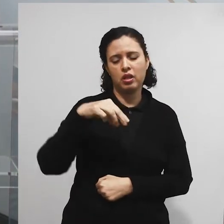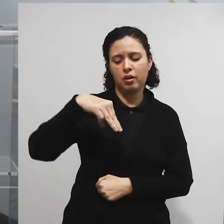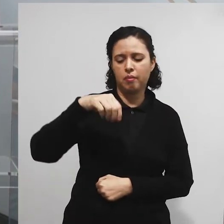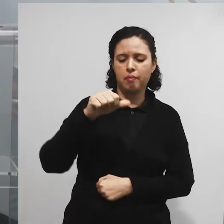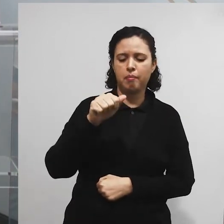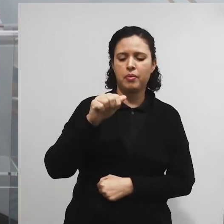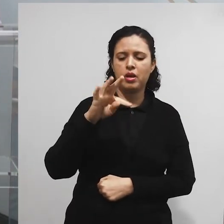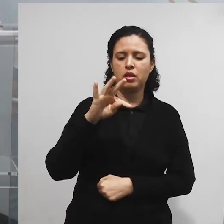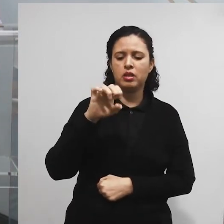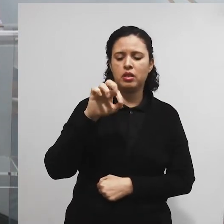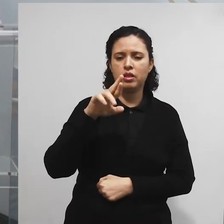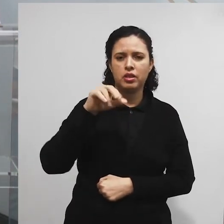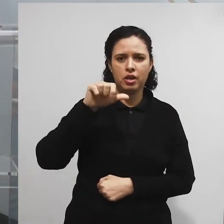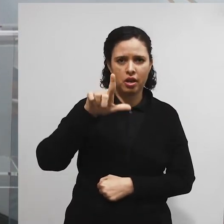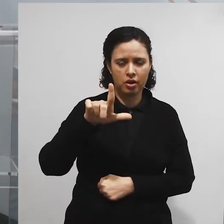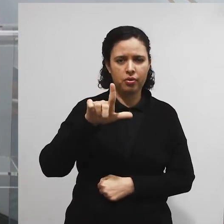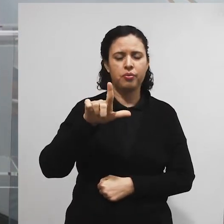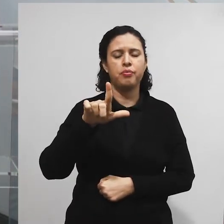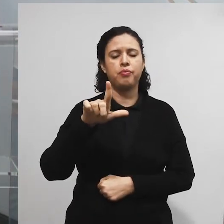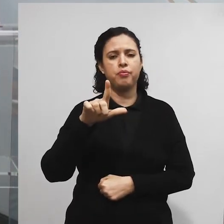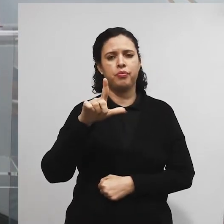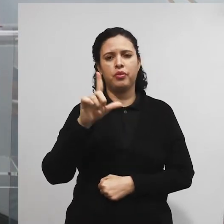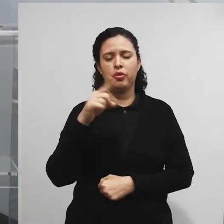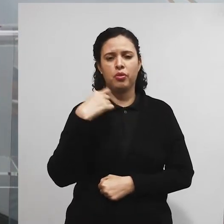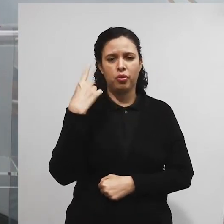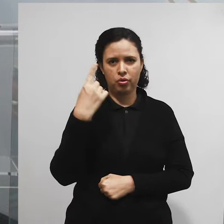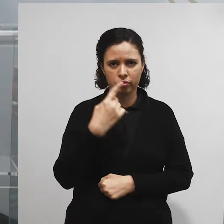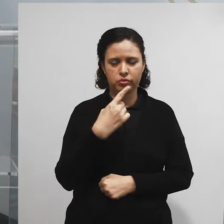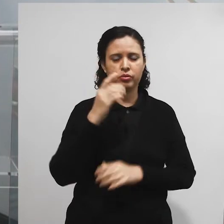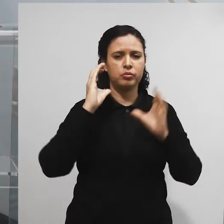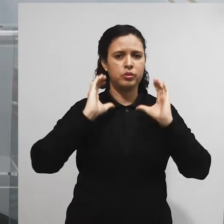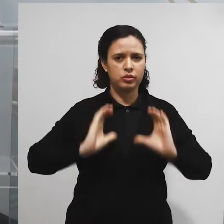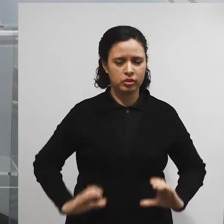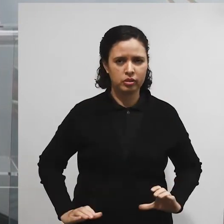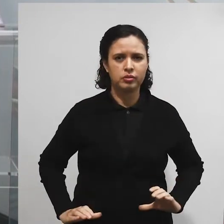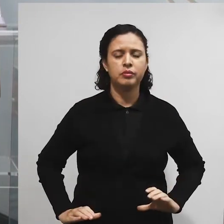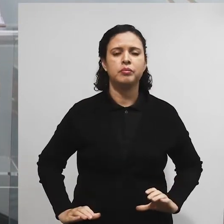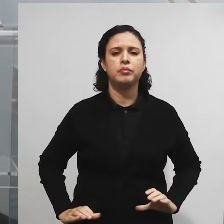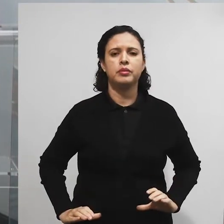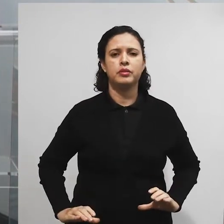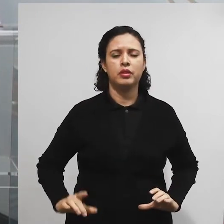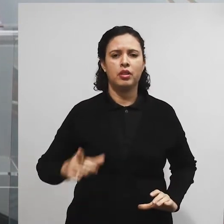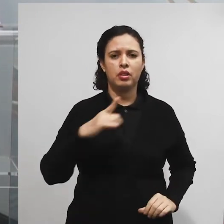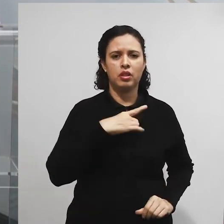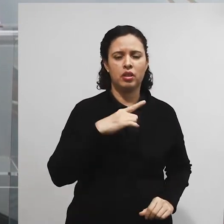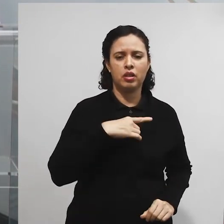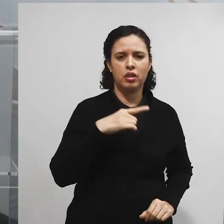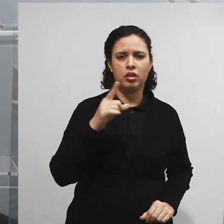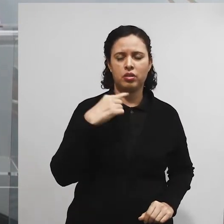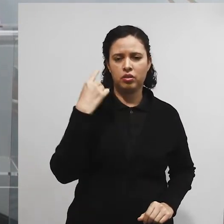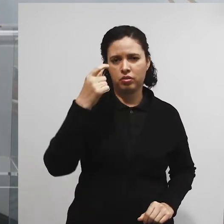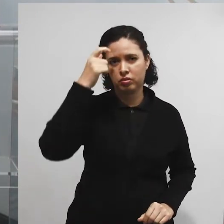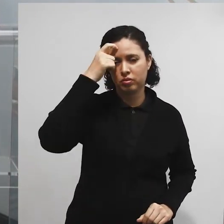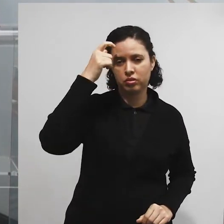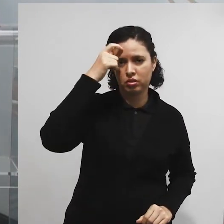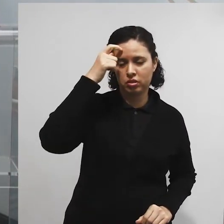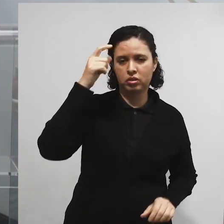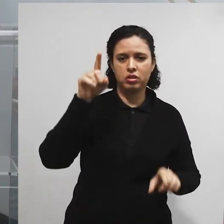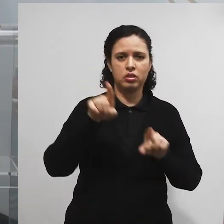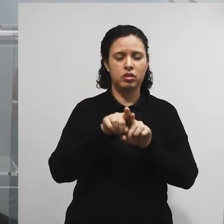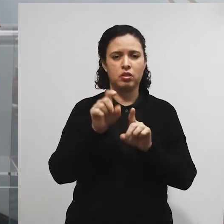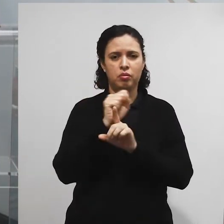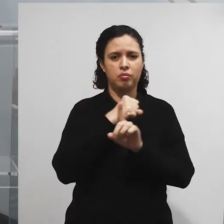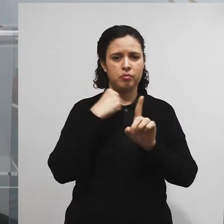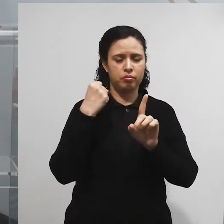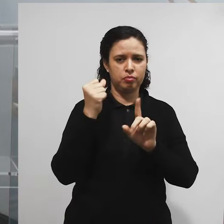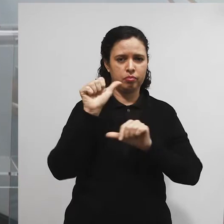ou imateriais, provocam sobre o nosso comportamento, sobre o nosso modo de ser, moldam a nossa consciência, alteram